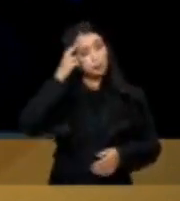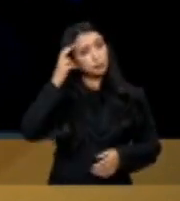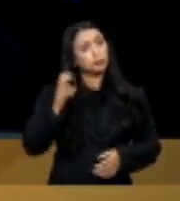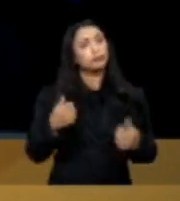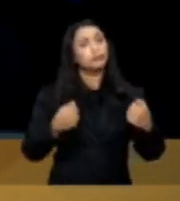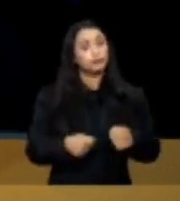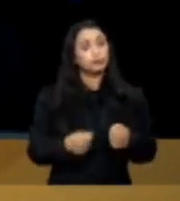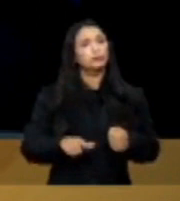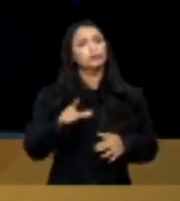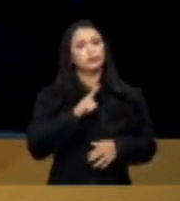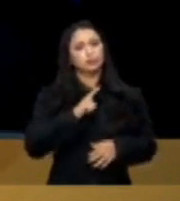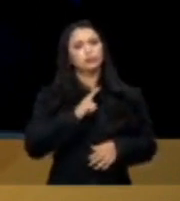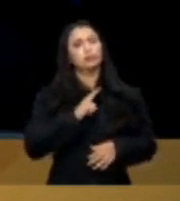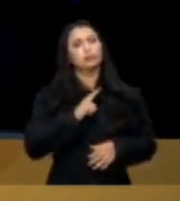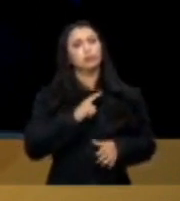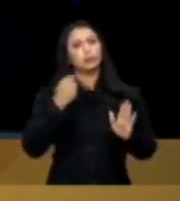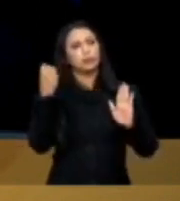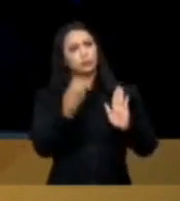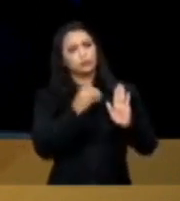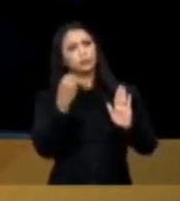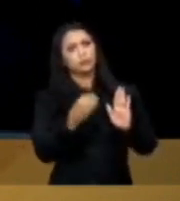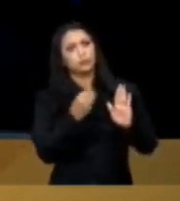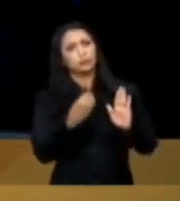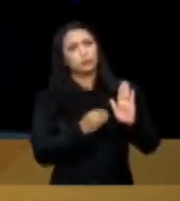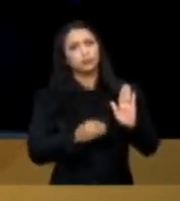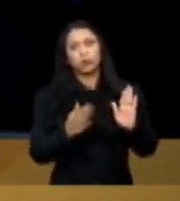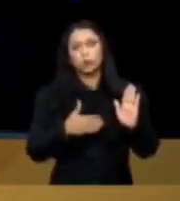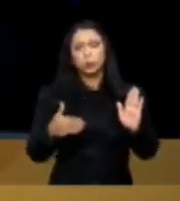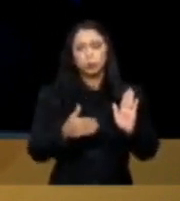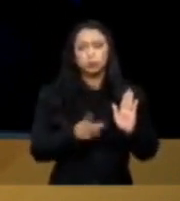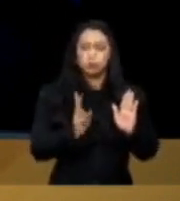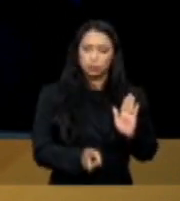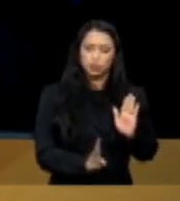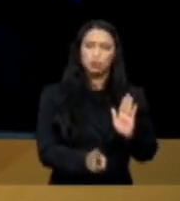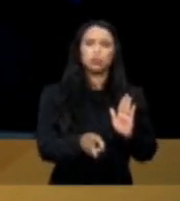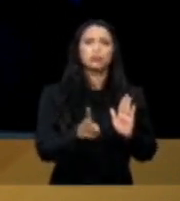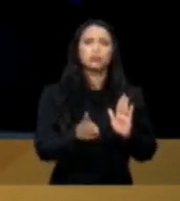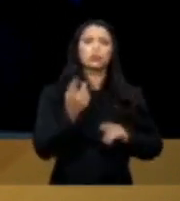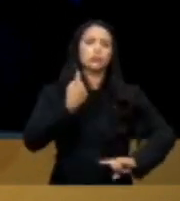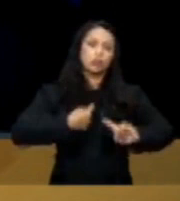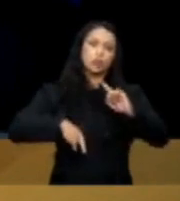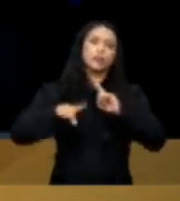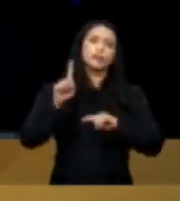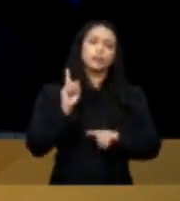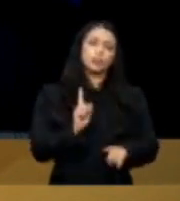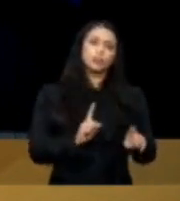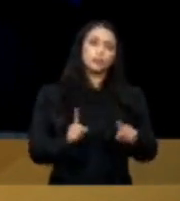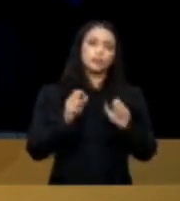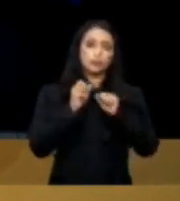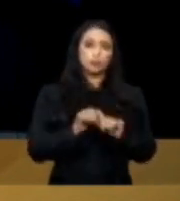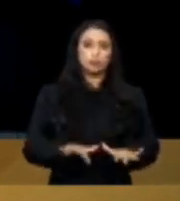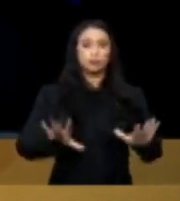devem compreender todas aquelas necessárias para garantir a manutenção, o desenvolvimento e a difusão